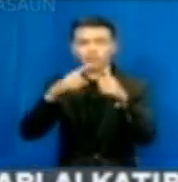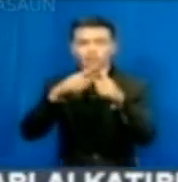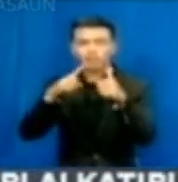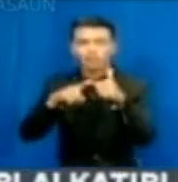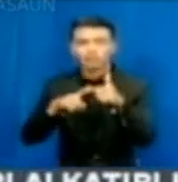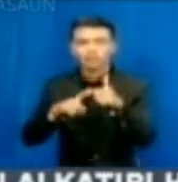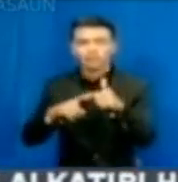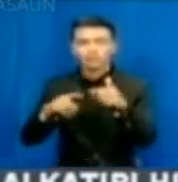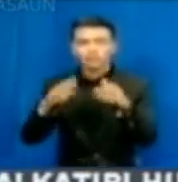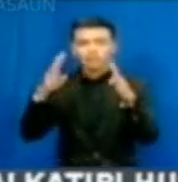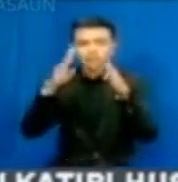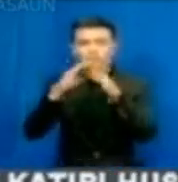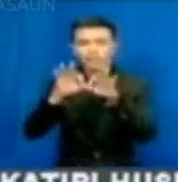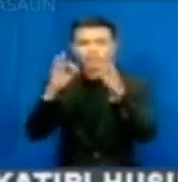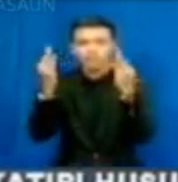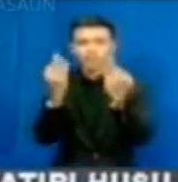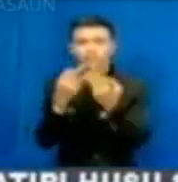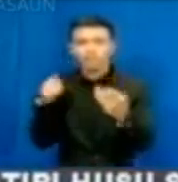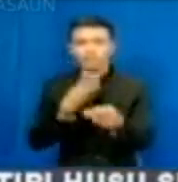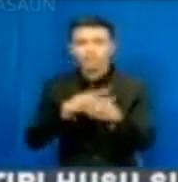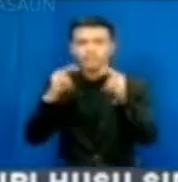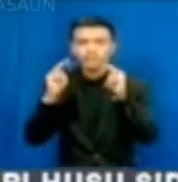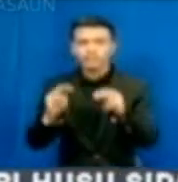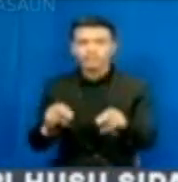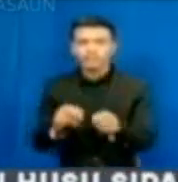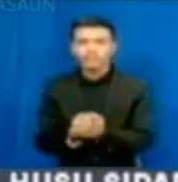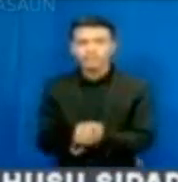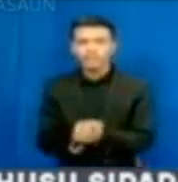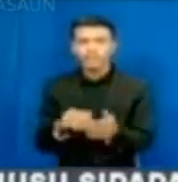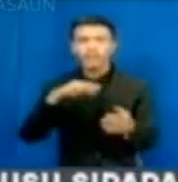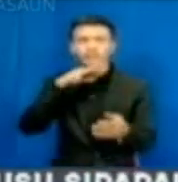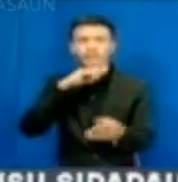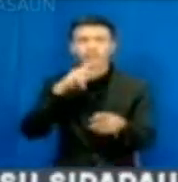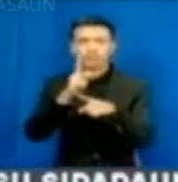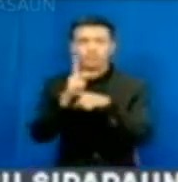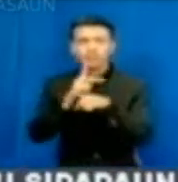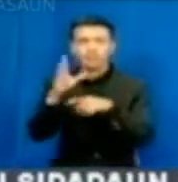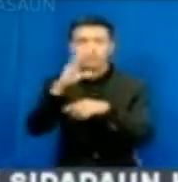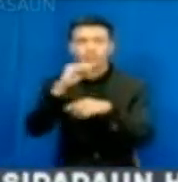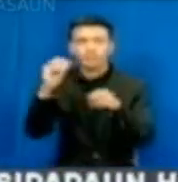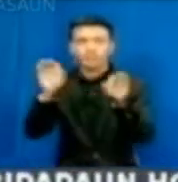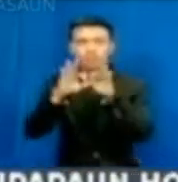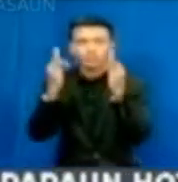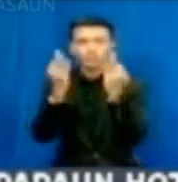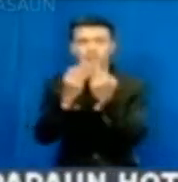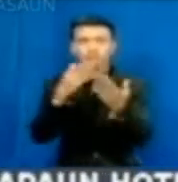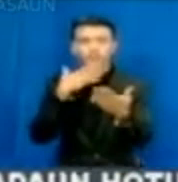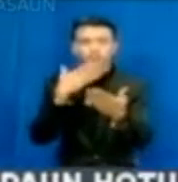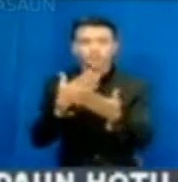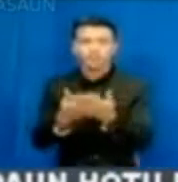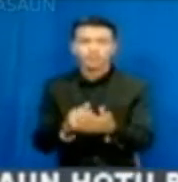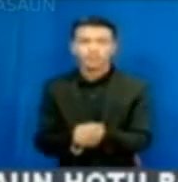Maka Tama Nem Kita Precisa Iha Gestão Lixo Comercial Lixo Maka Né O Diak Se Lá Iha Lá Gestão